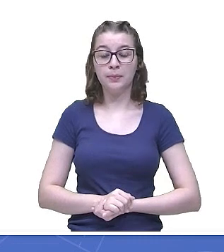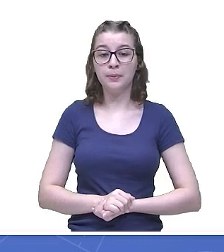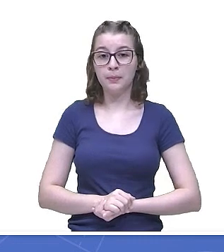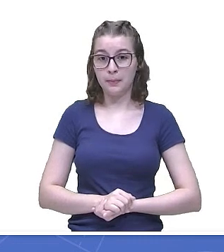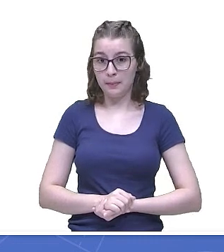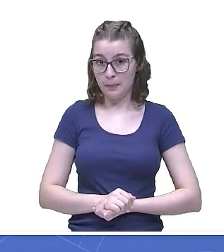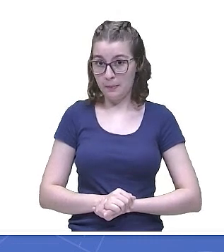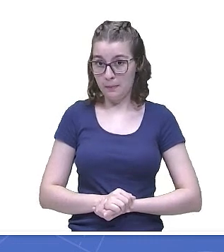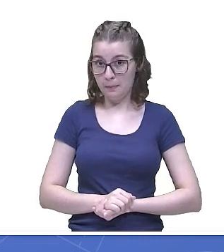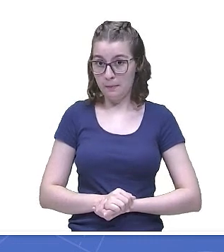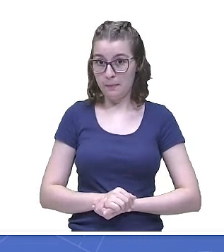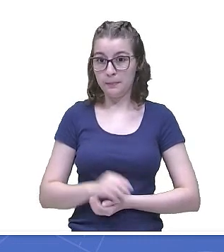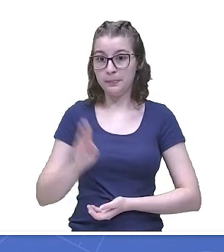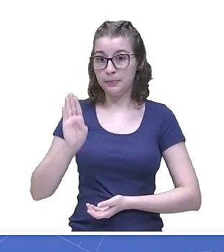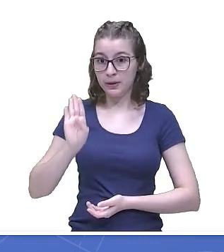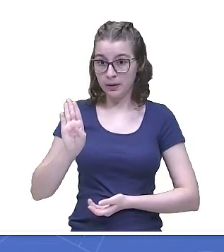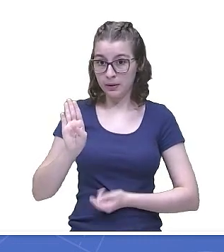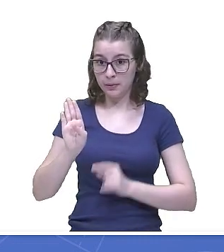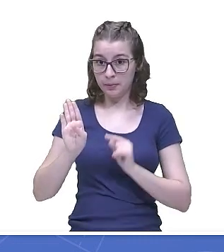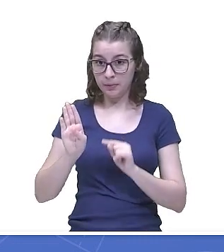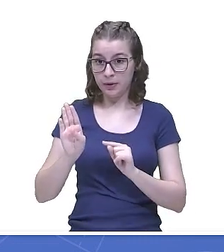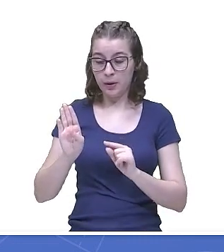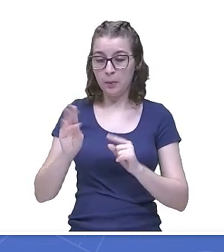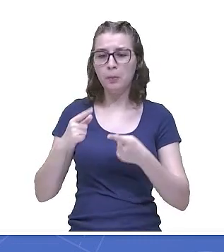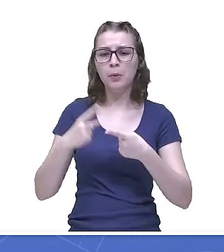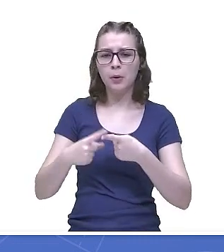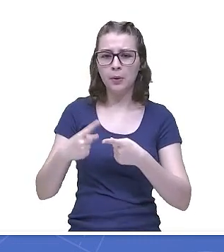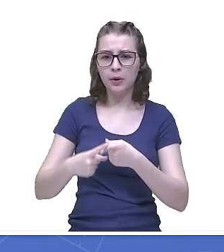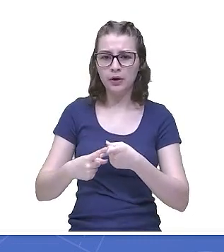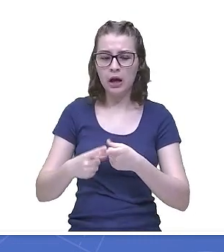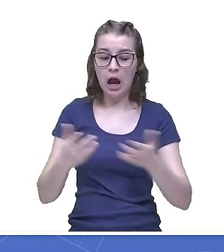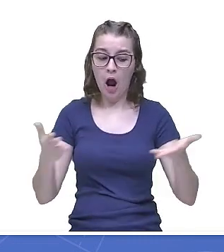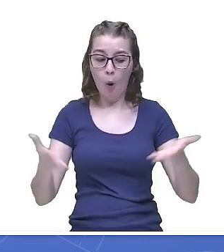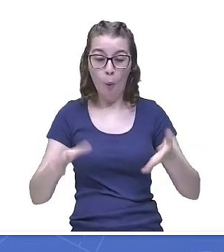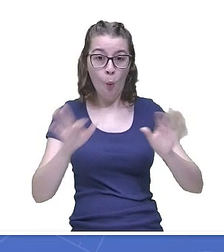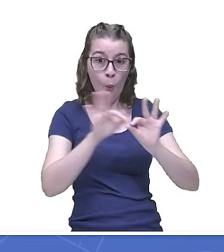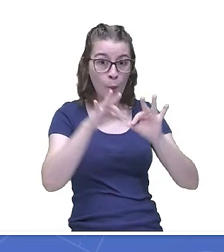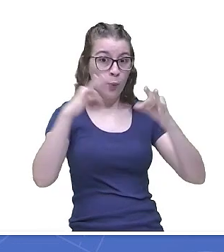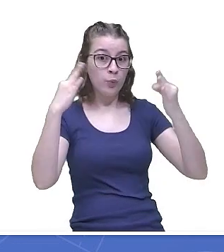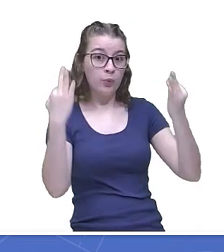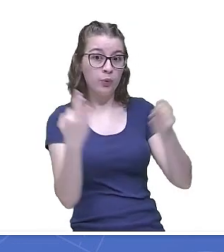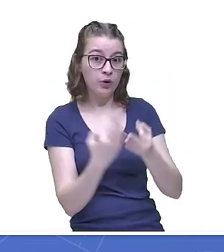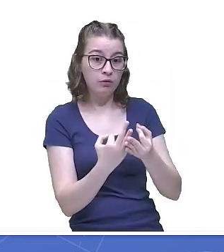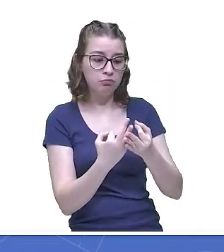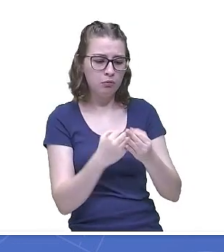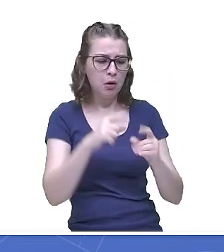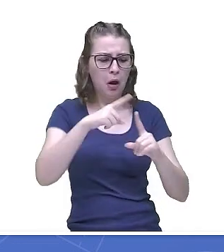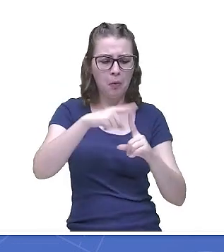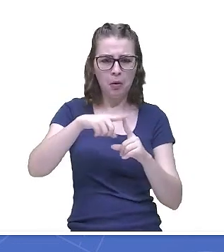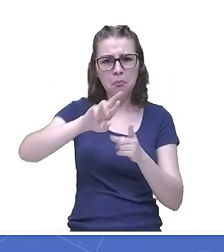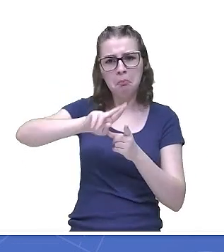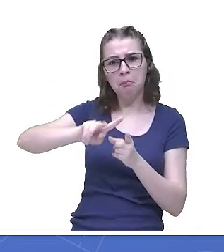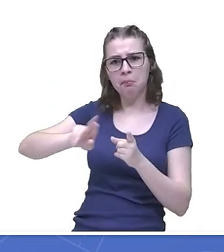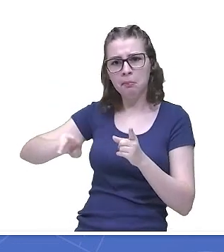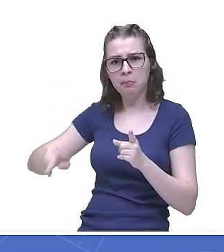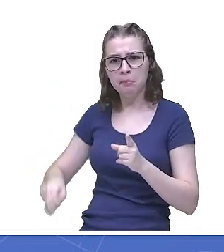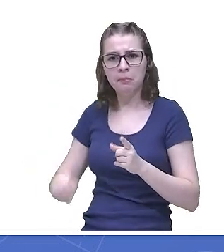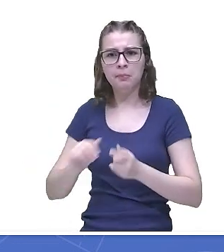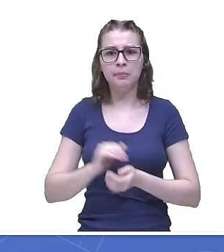Diz a alternativa B. Atualmente, as famílias se configuram de maneiras distintas.